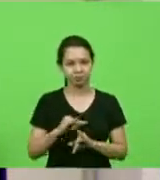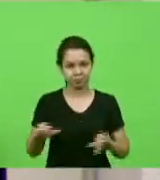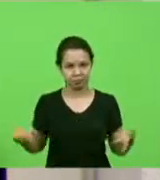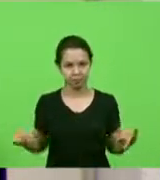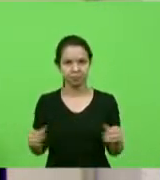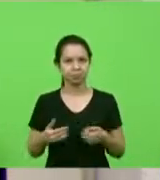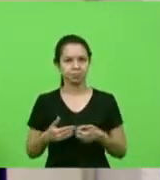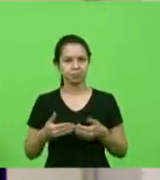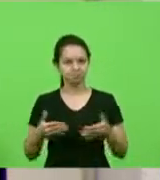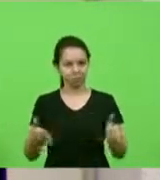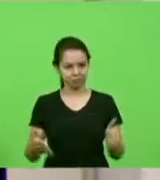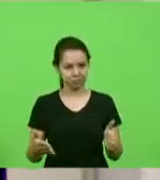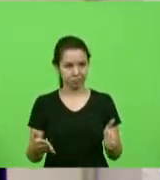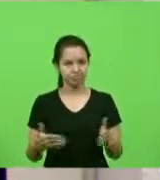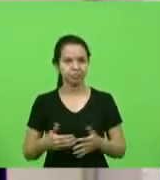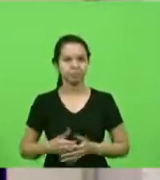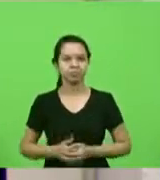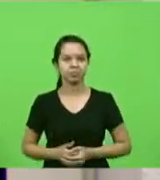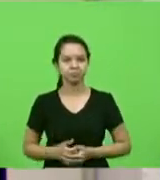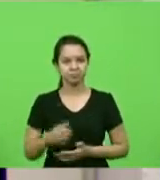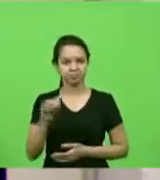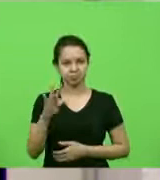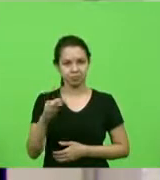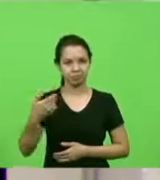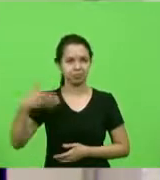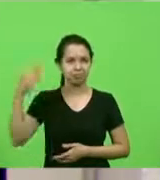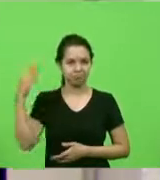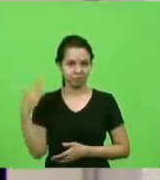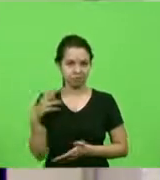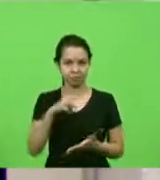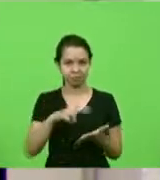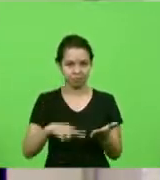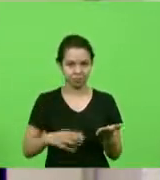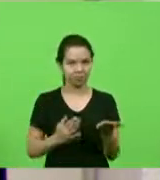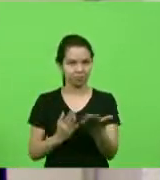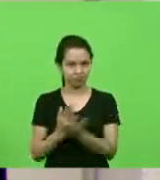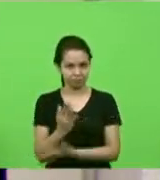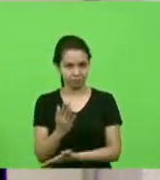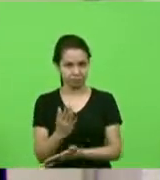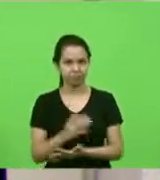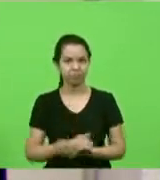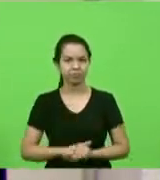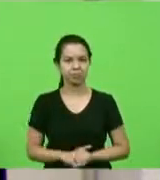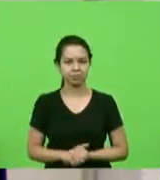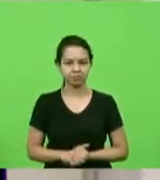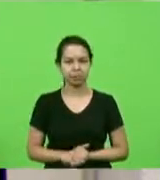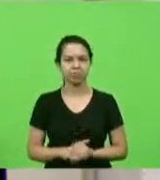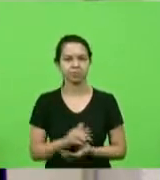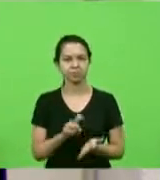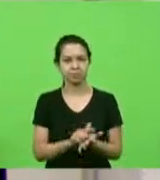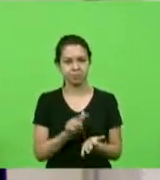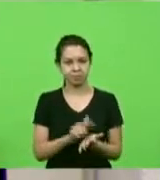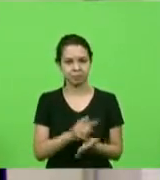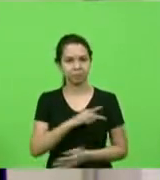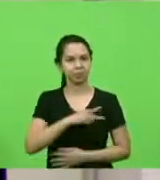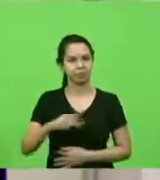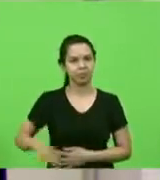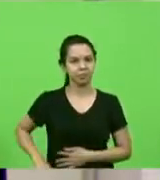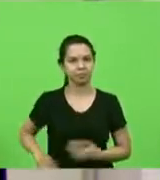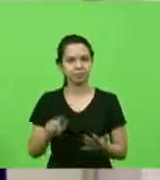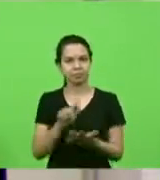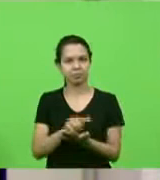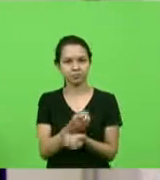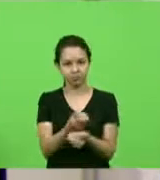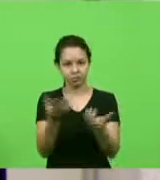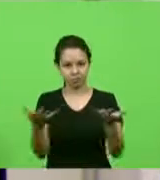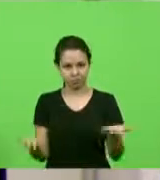da sessão anterior por lida e aprovada na forma da lei. Expediente. O senhor presidente solicitou que se procedesse